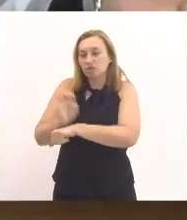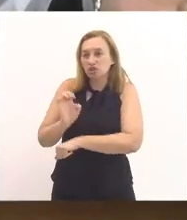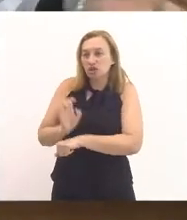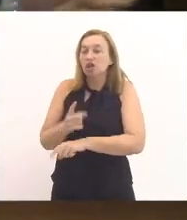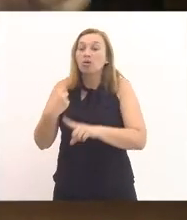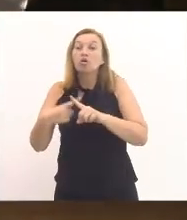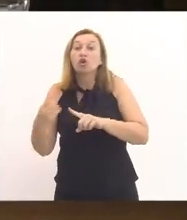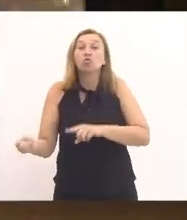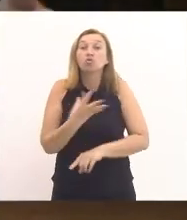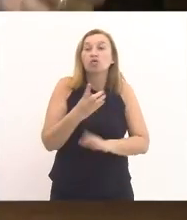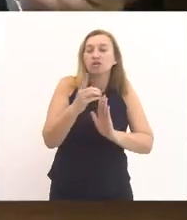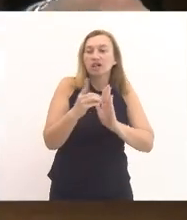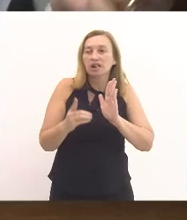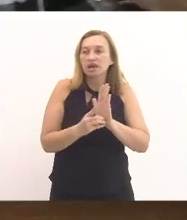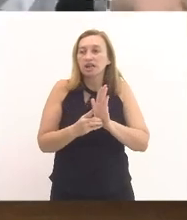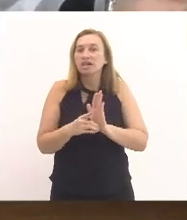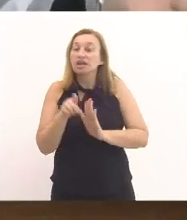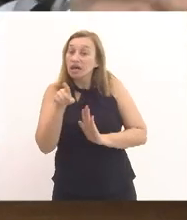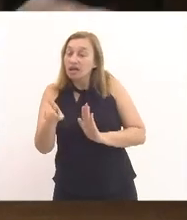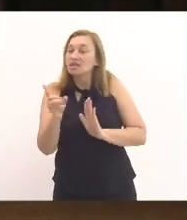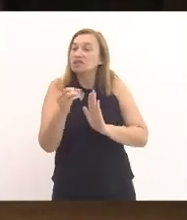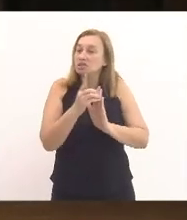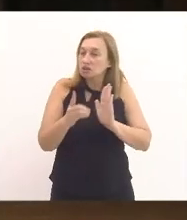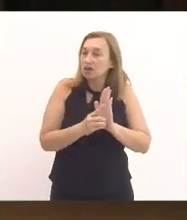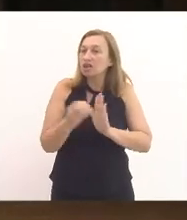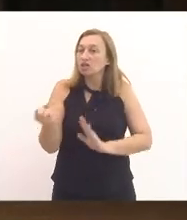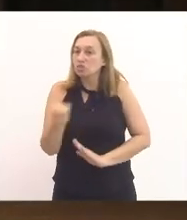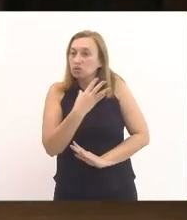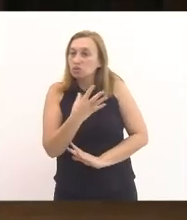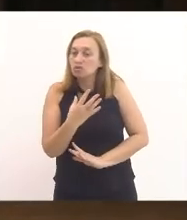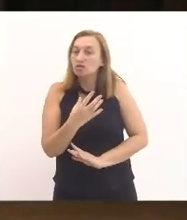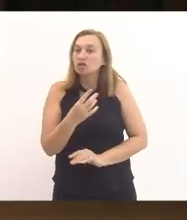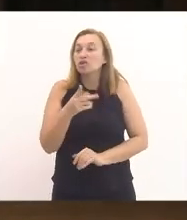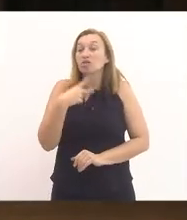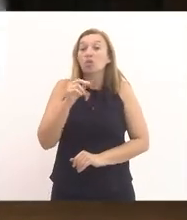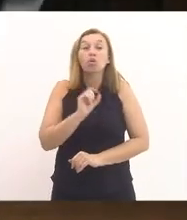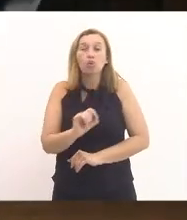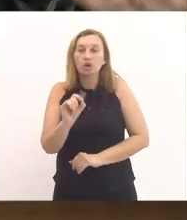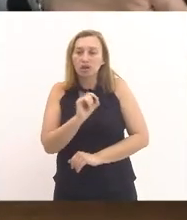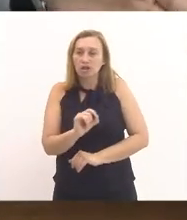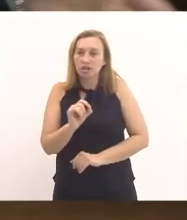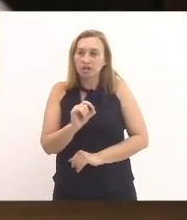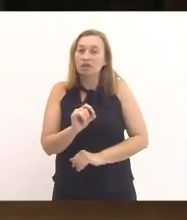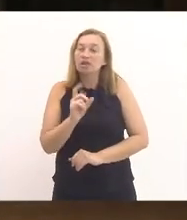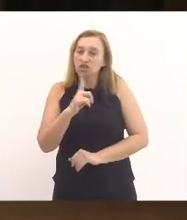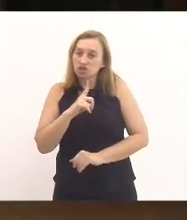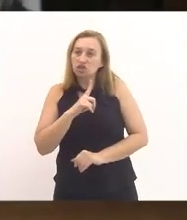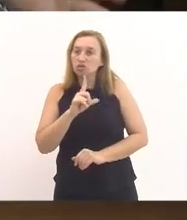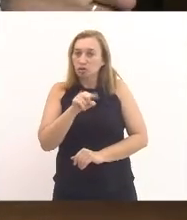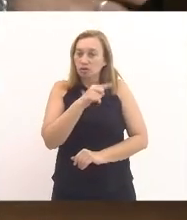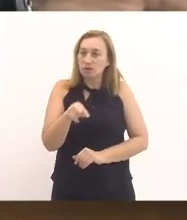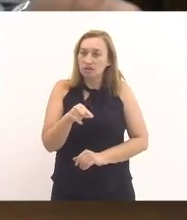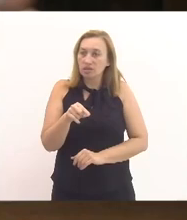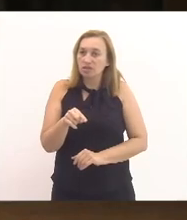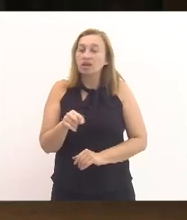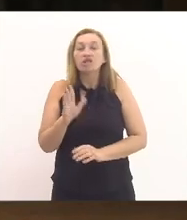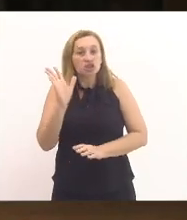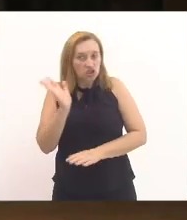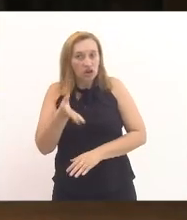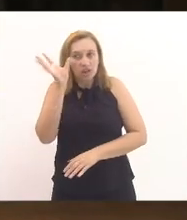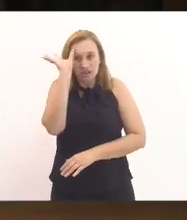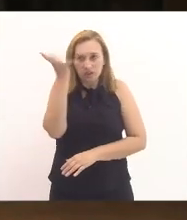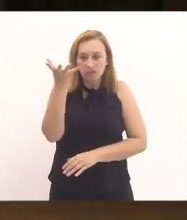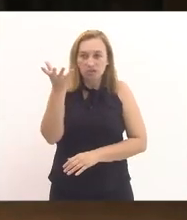e porque o novo decreto nesse novo decreto eu digo o seguinte porque Av o som eu nós